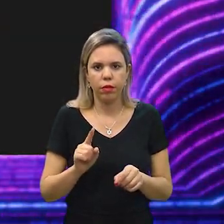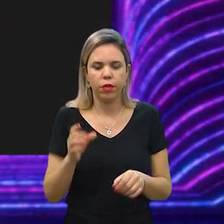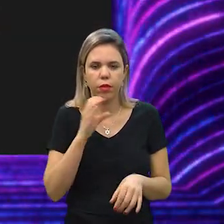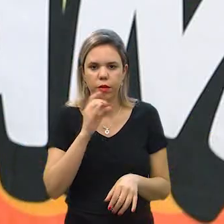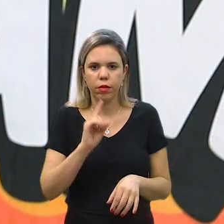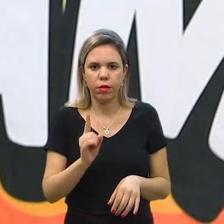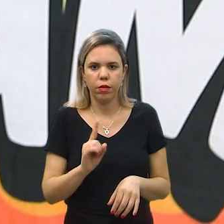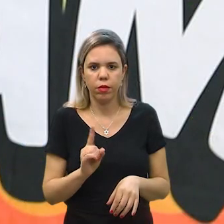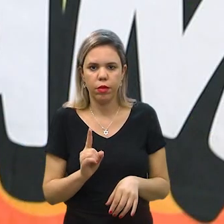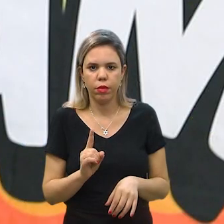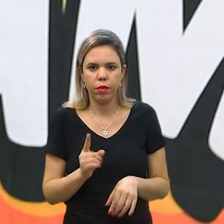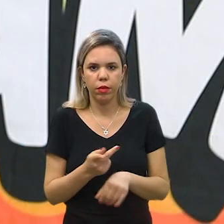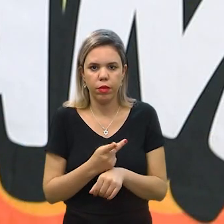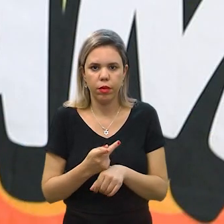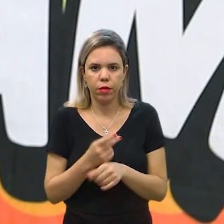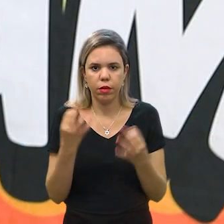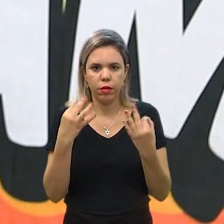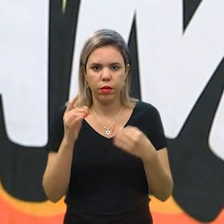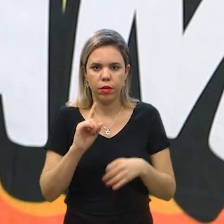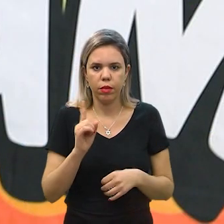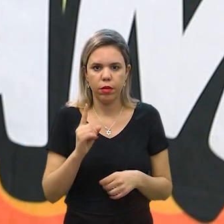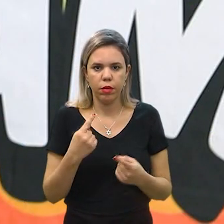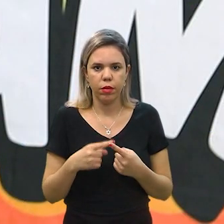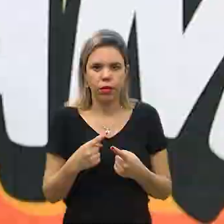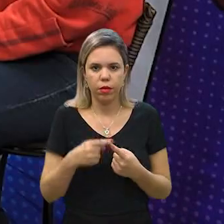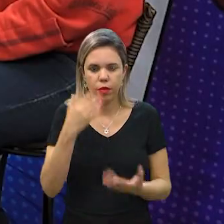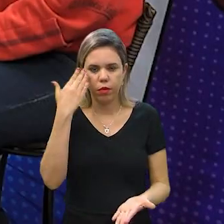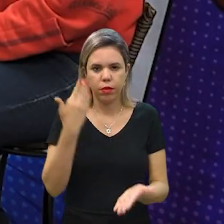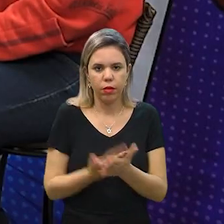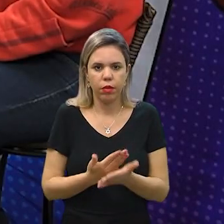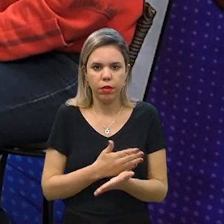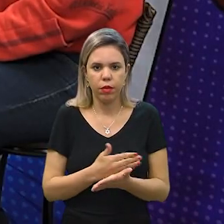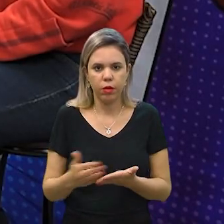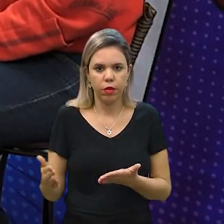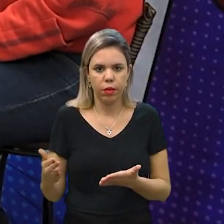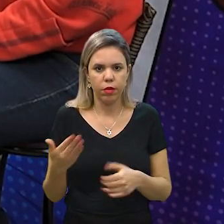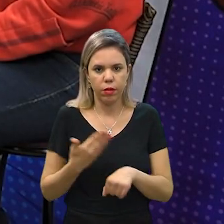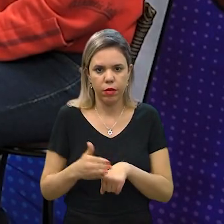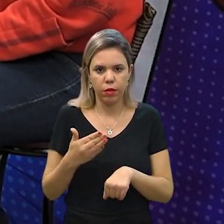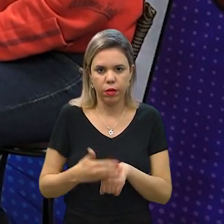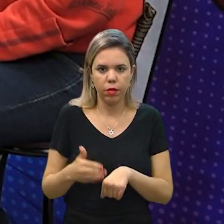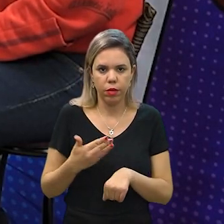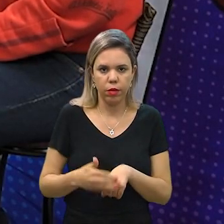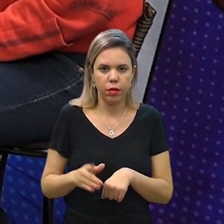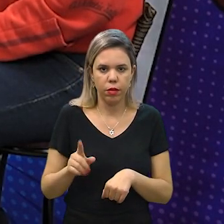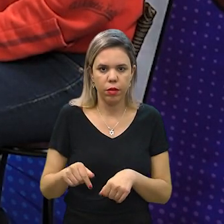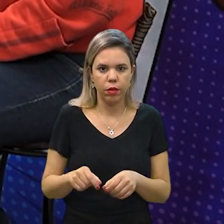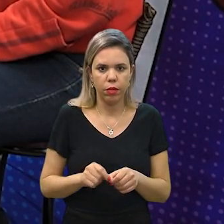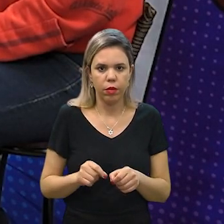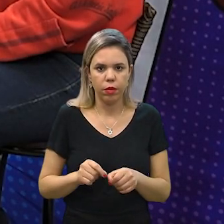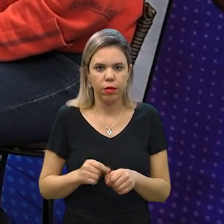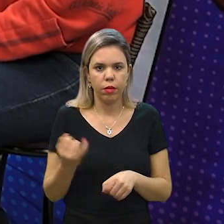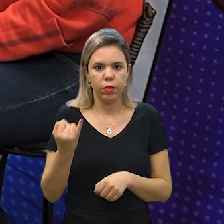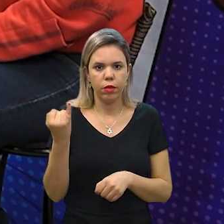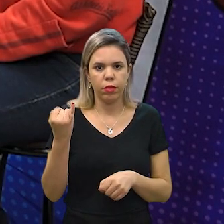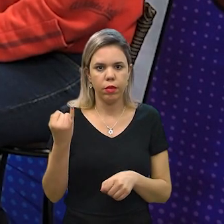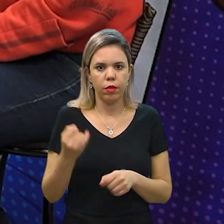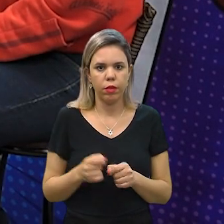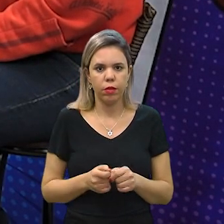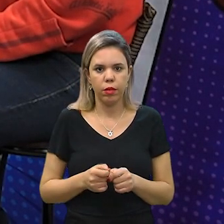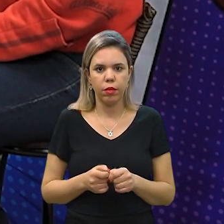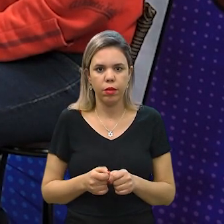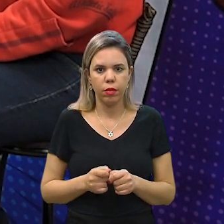na pressa, não procurar por perfeição, porque eu acredito que no início a prática é muito mais